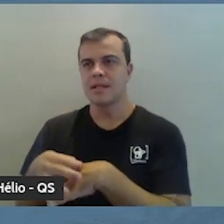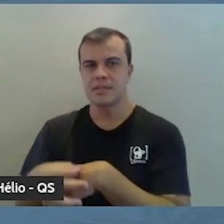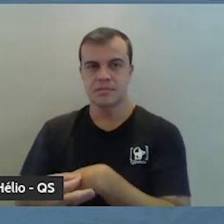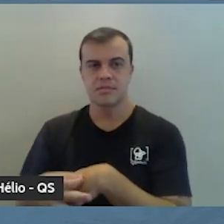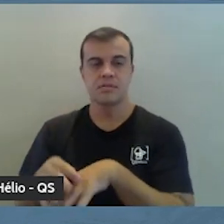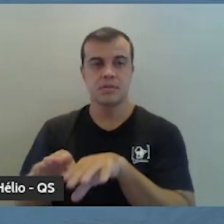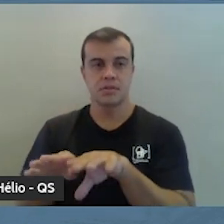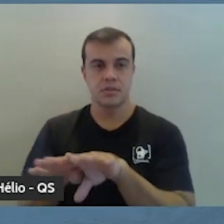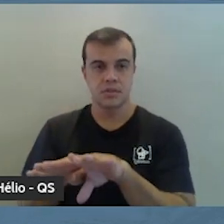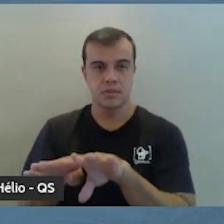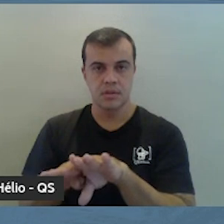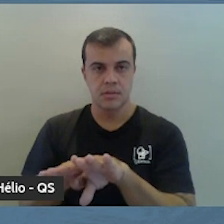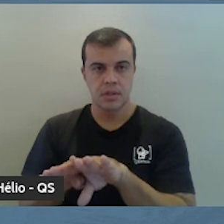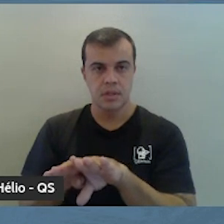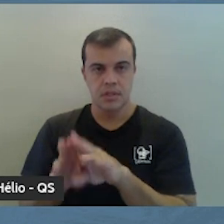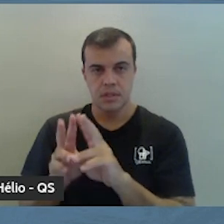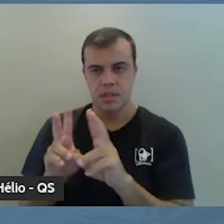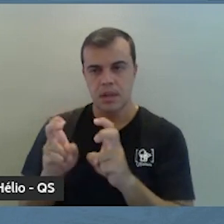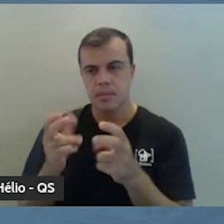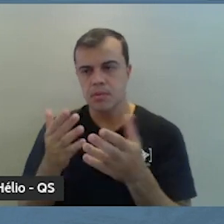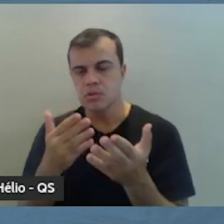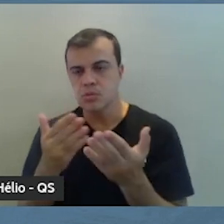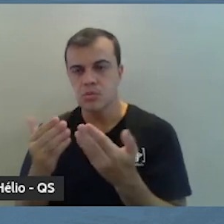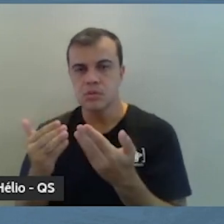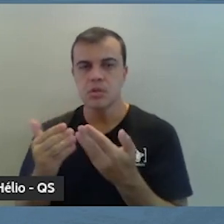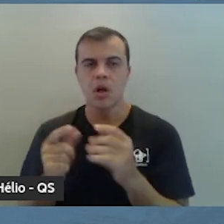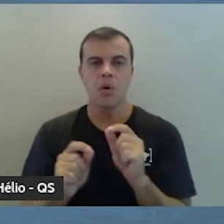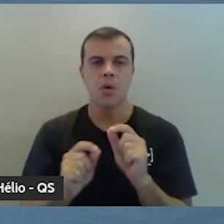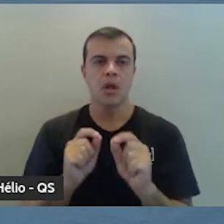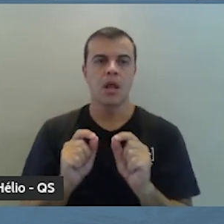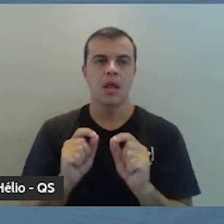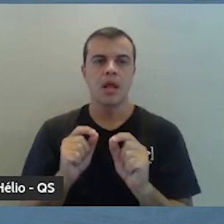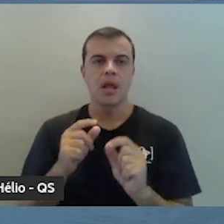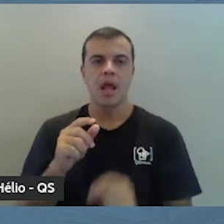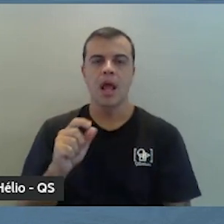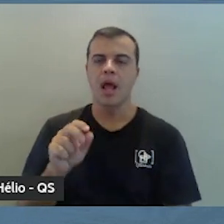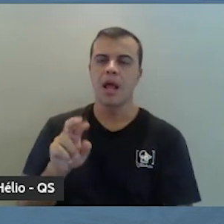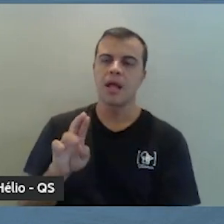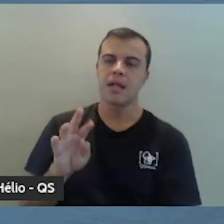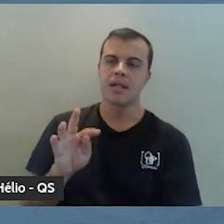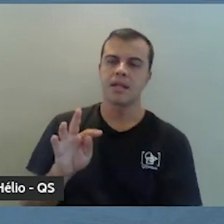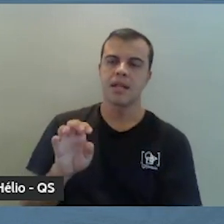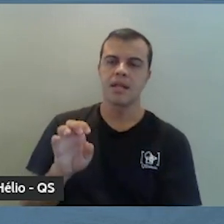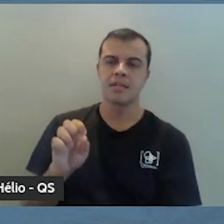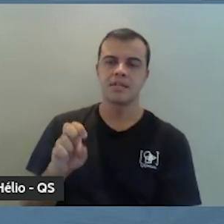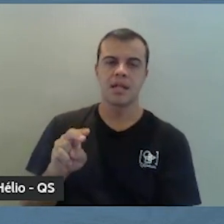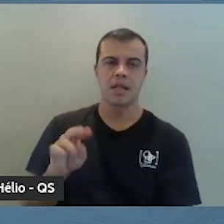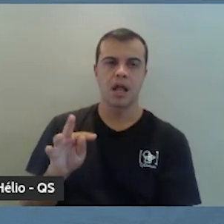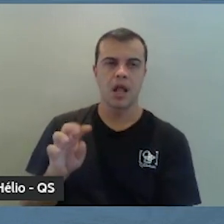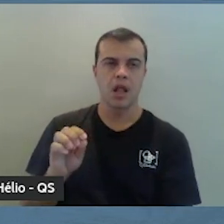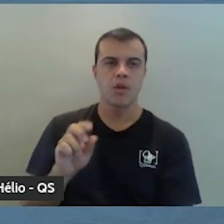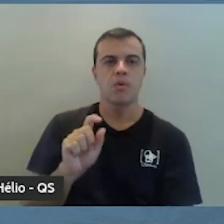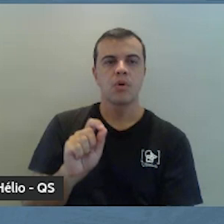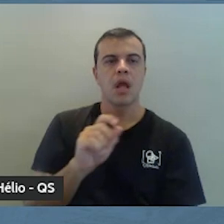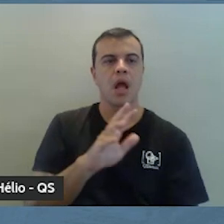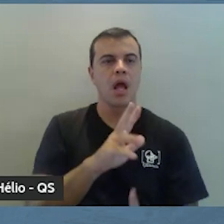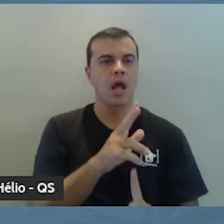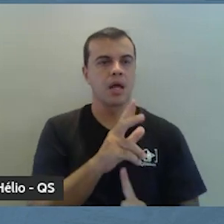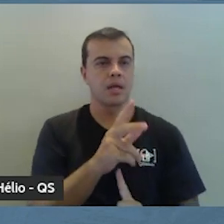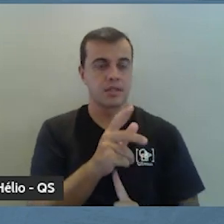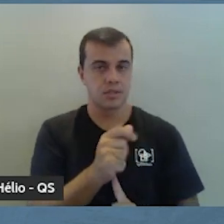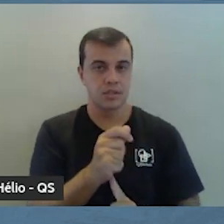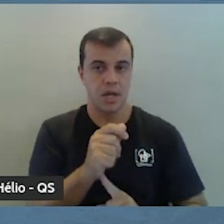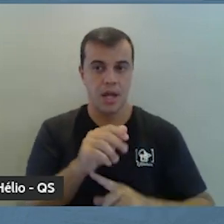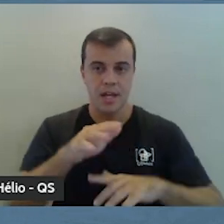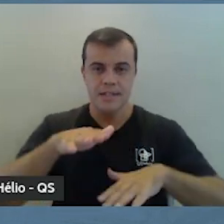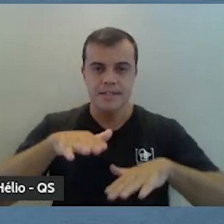também a discussão, né? Entraria a discussão do que é artesanato, do que é arte. E muitas